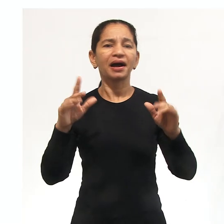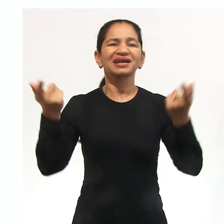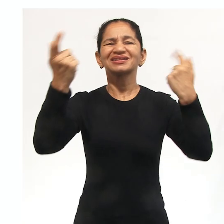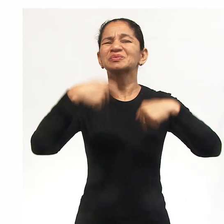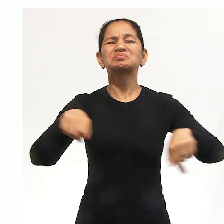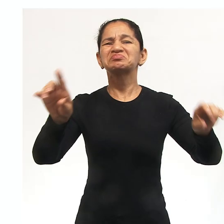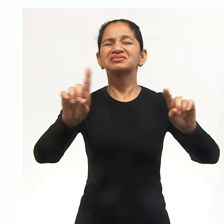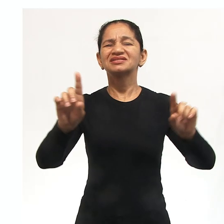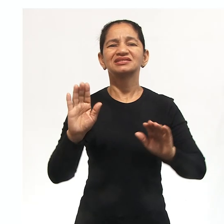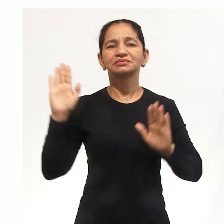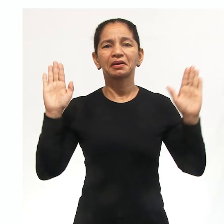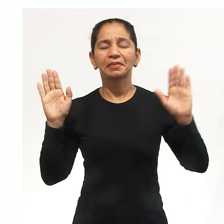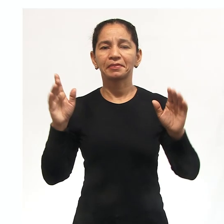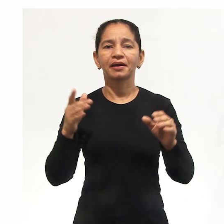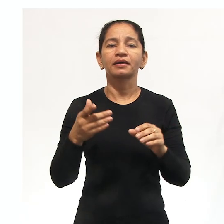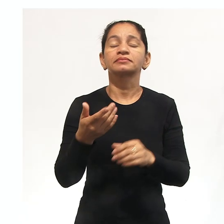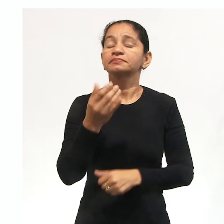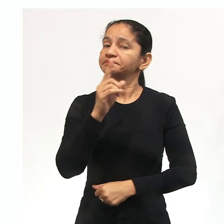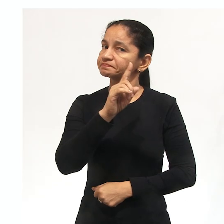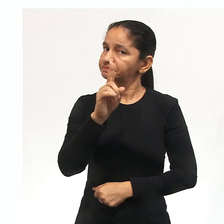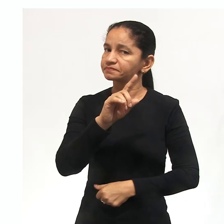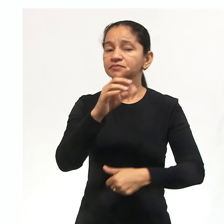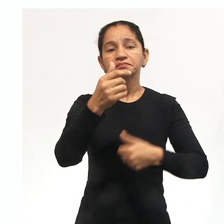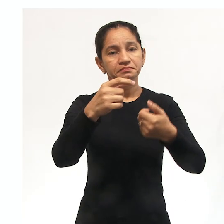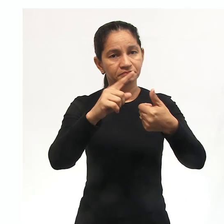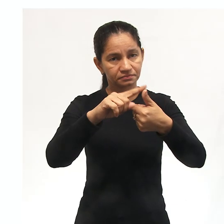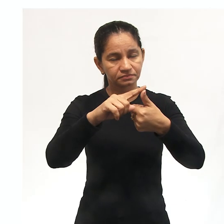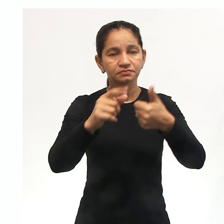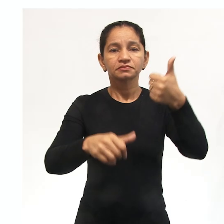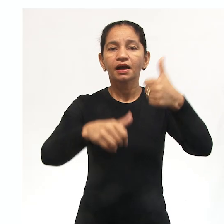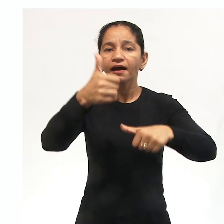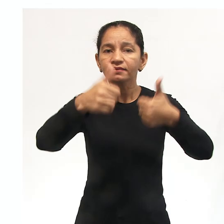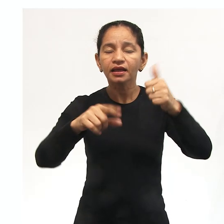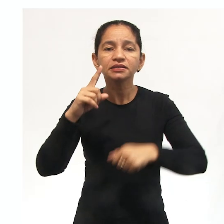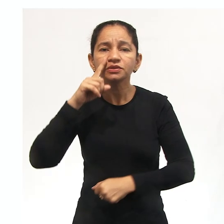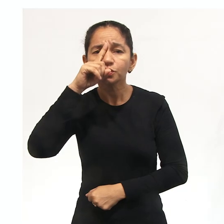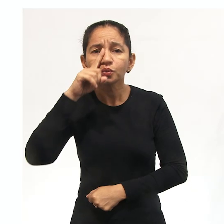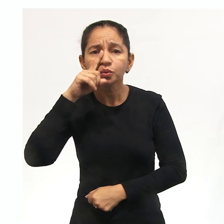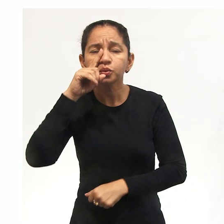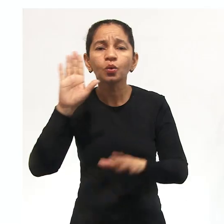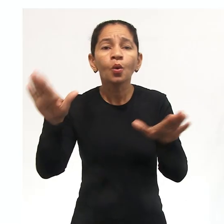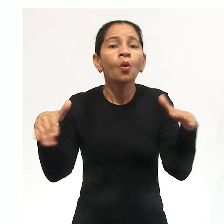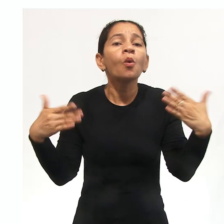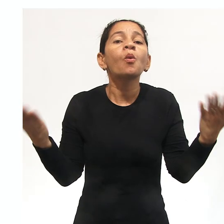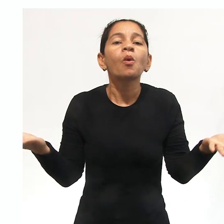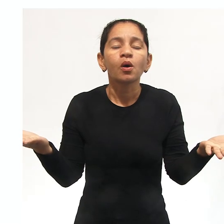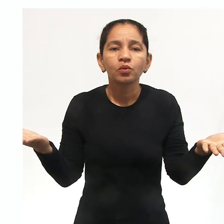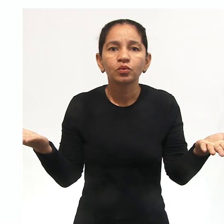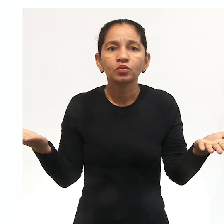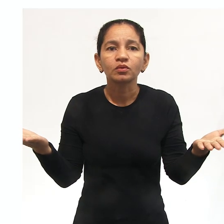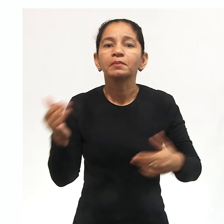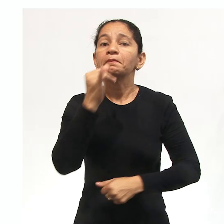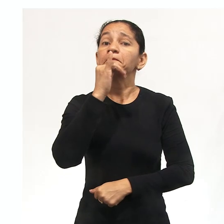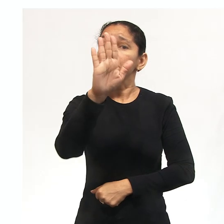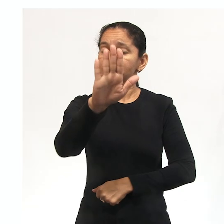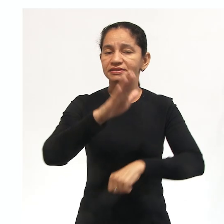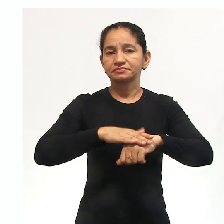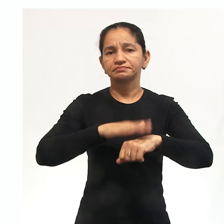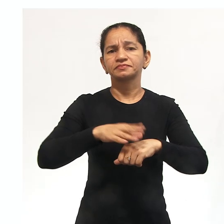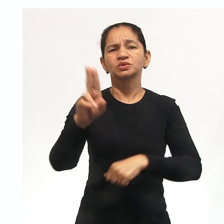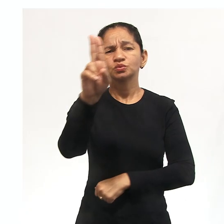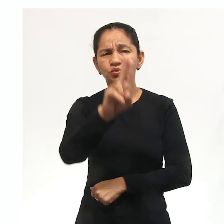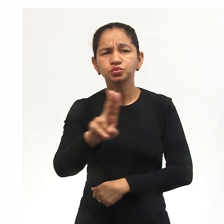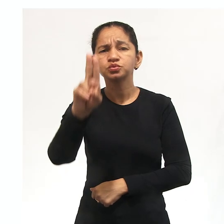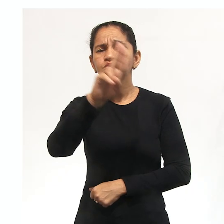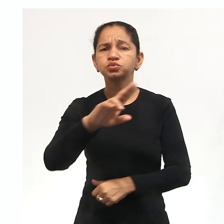gente vai ver mais à frente, mas também exige alguma análise de risco. Primeiro, não pode haver um uso